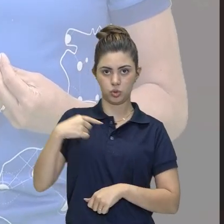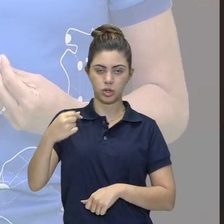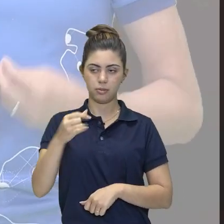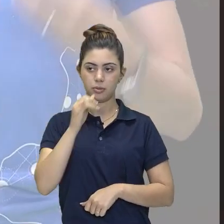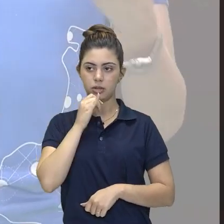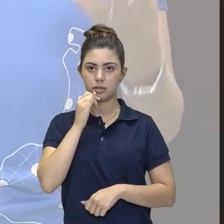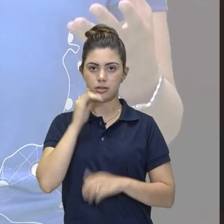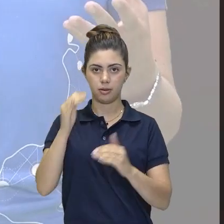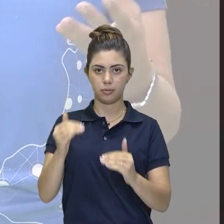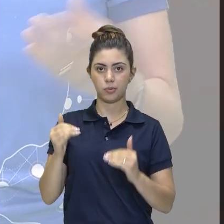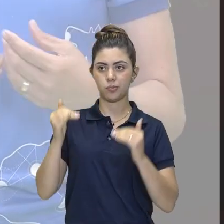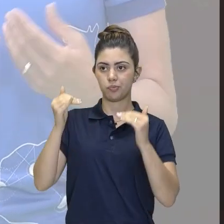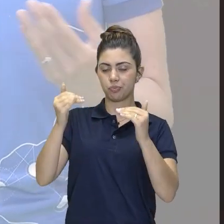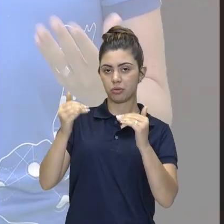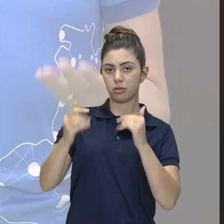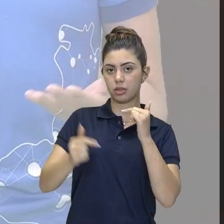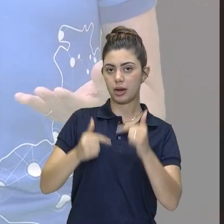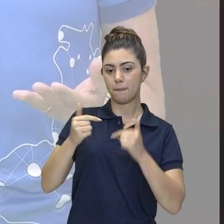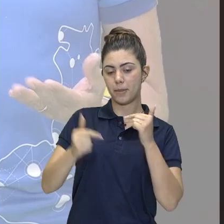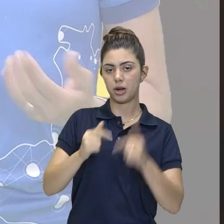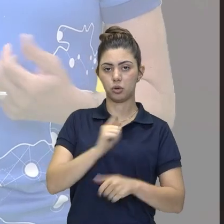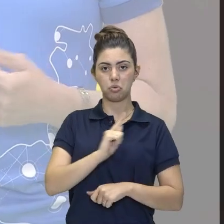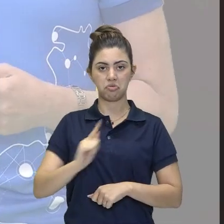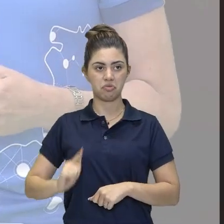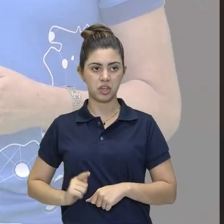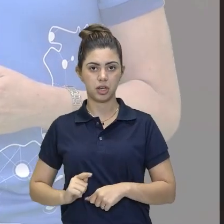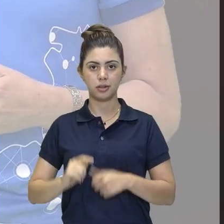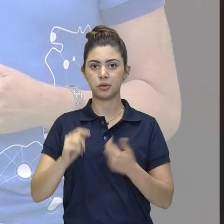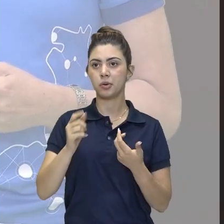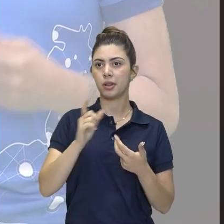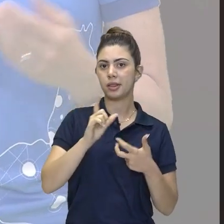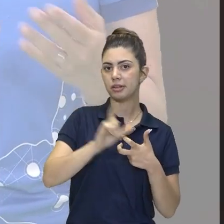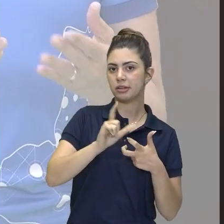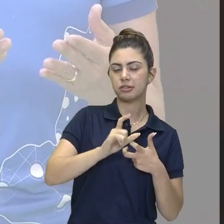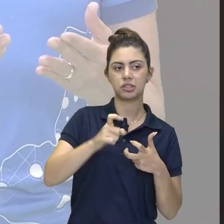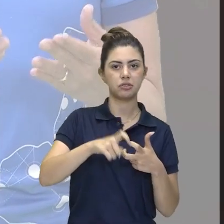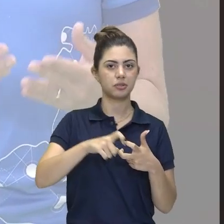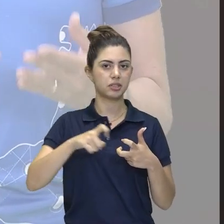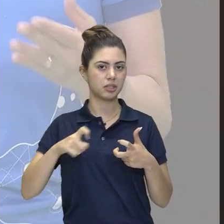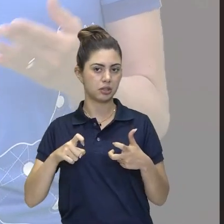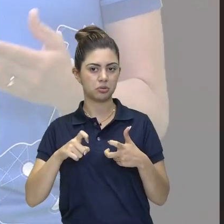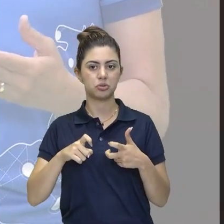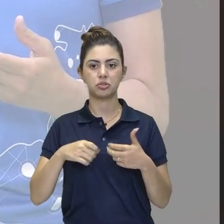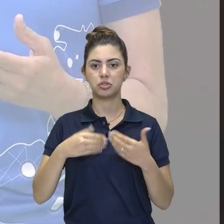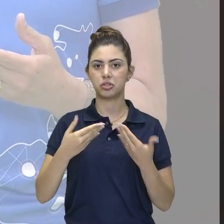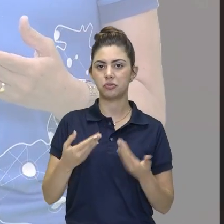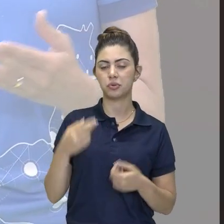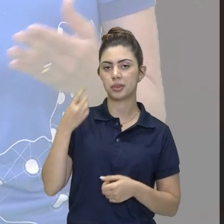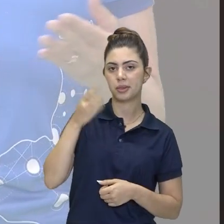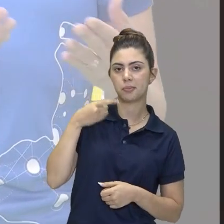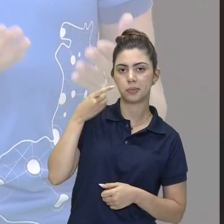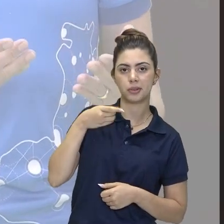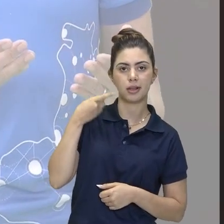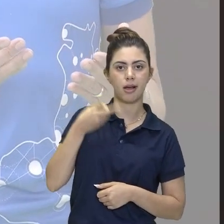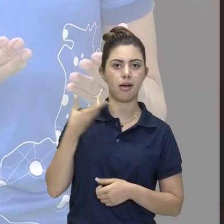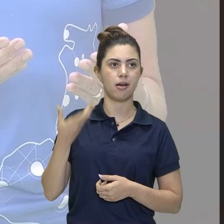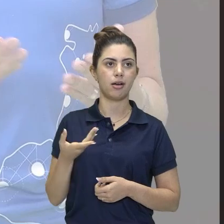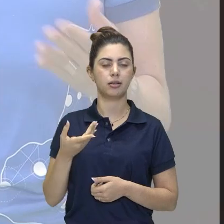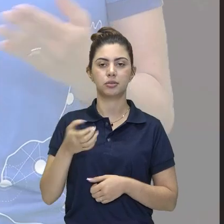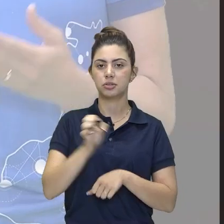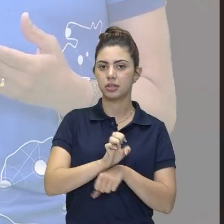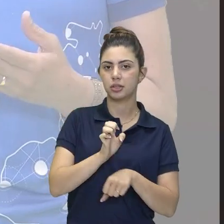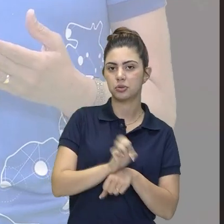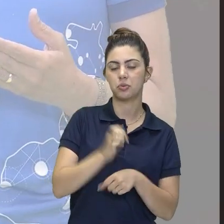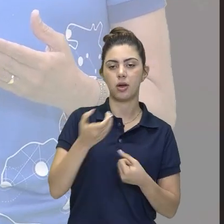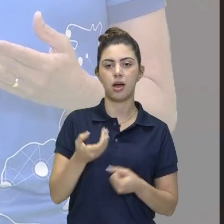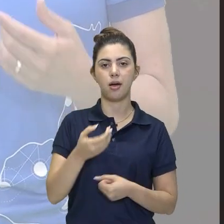governamental, seja ele legislativo ou executivo, vereador, deputado federal, deputado